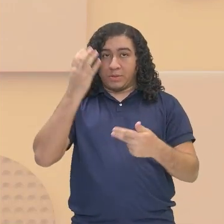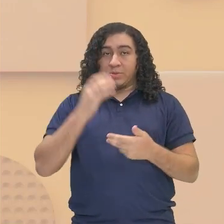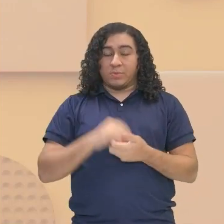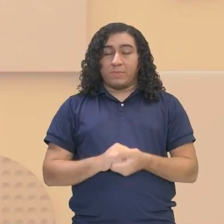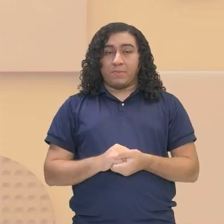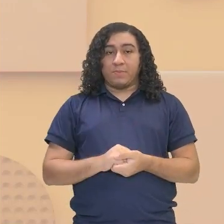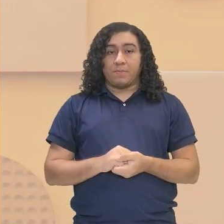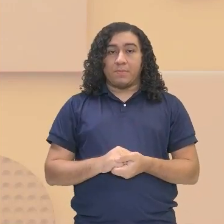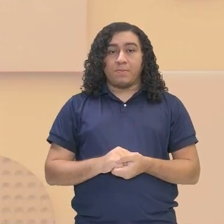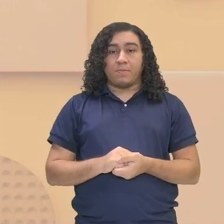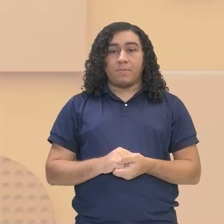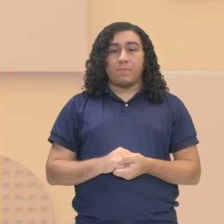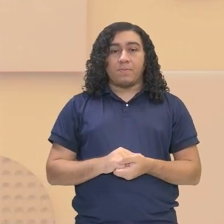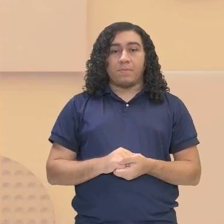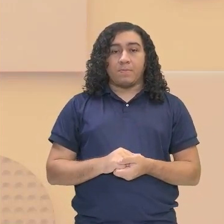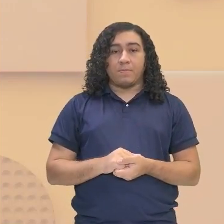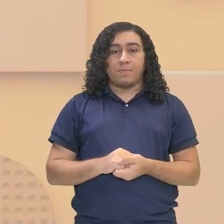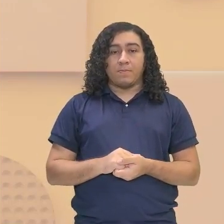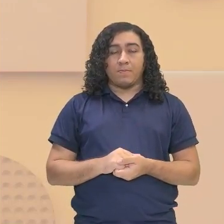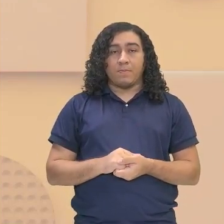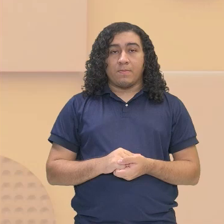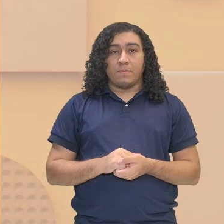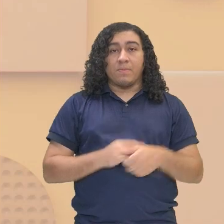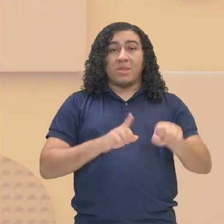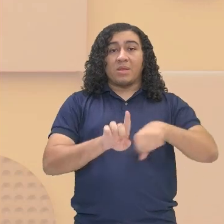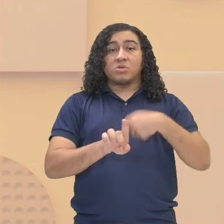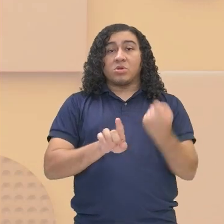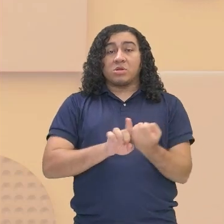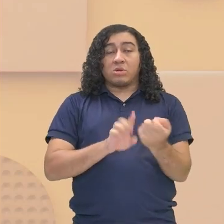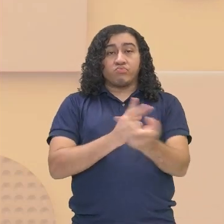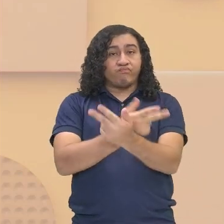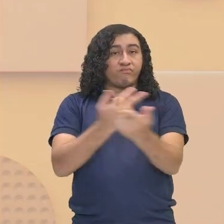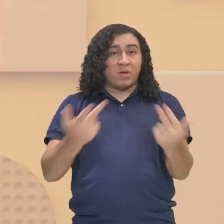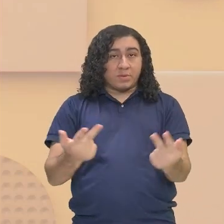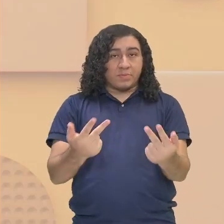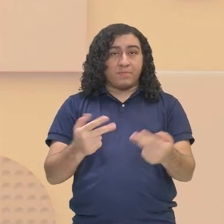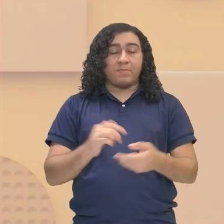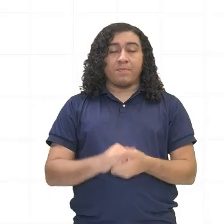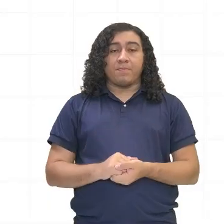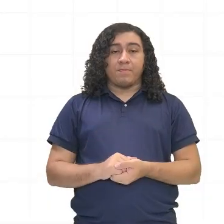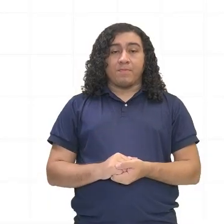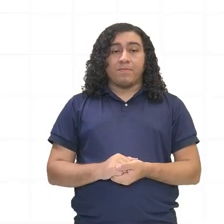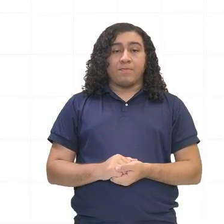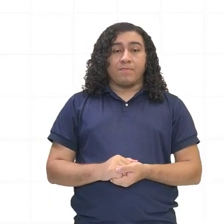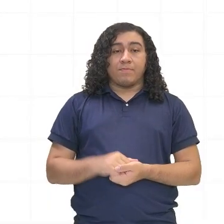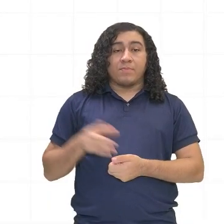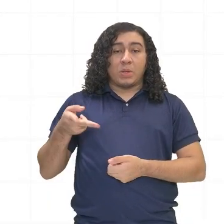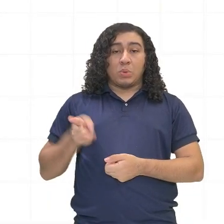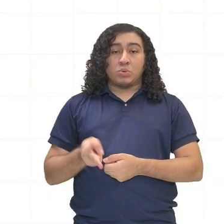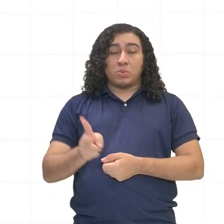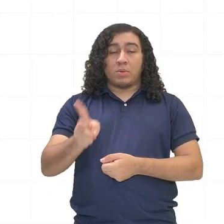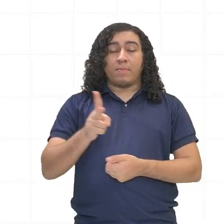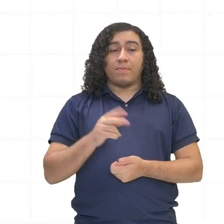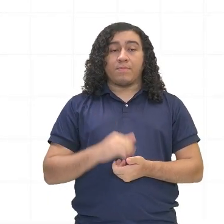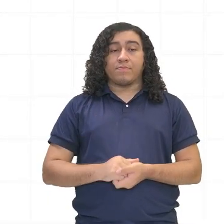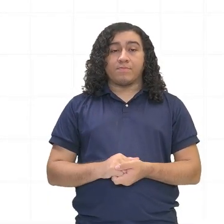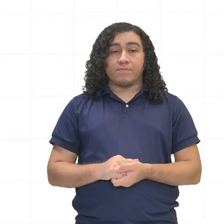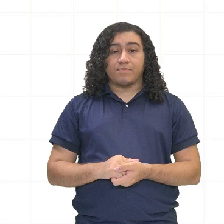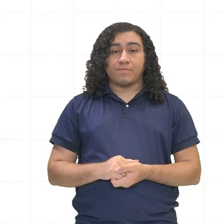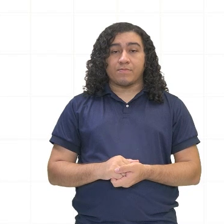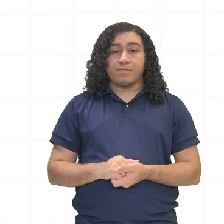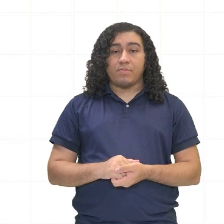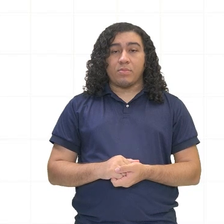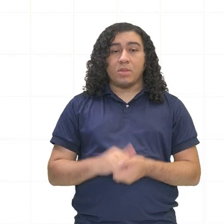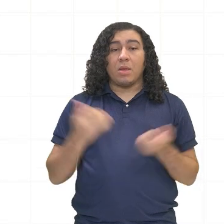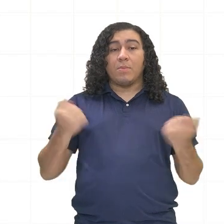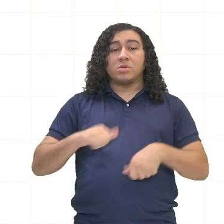Então, das sociedades, então, em diversas civilizações. Vamos continuando, olha só, acompanhe comigo. Podemos assistir, então, a um